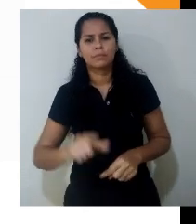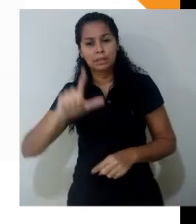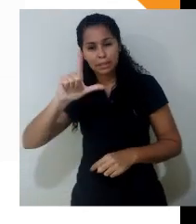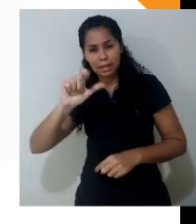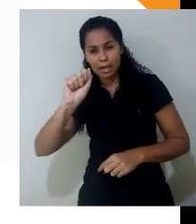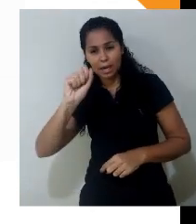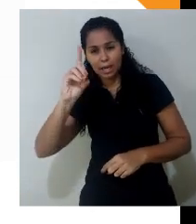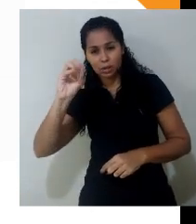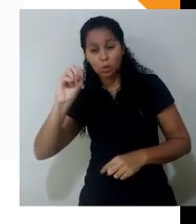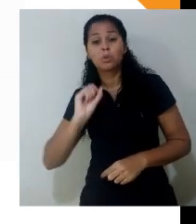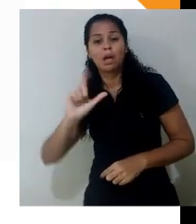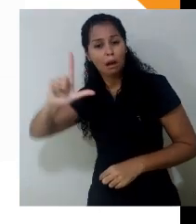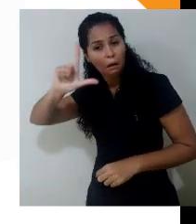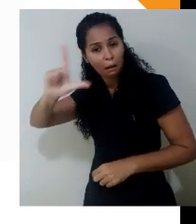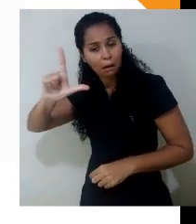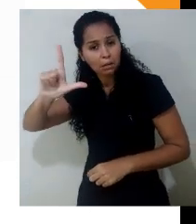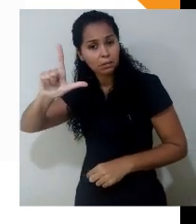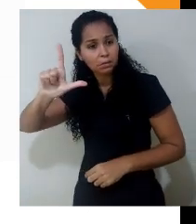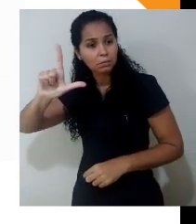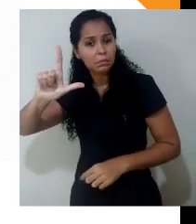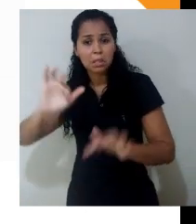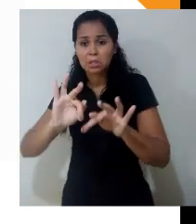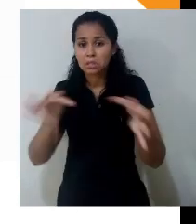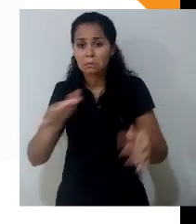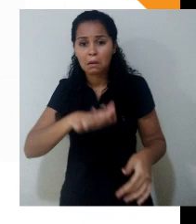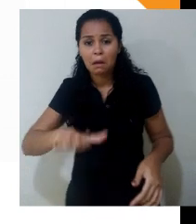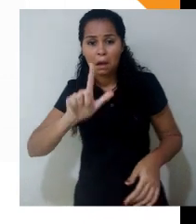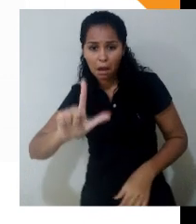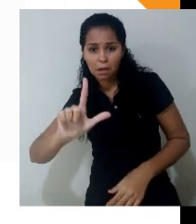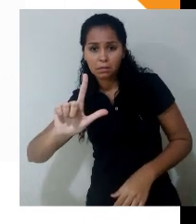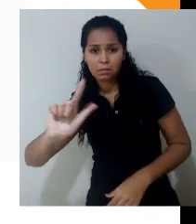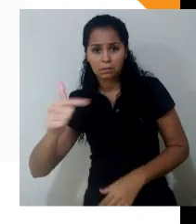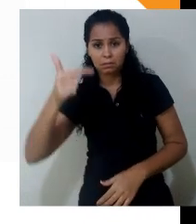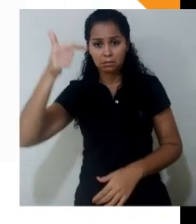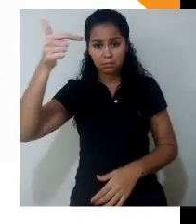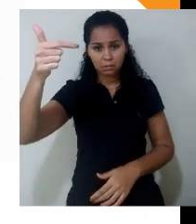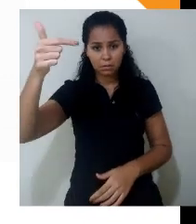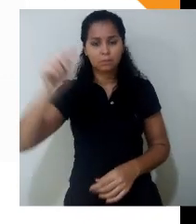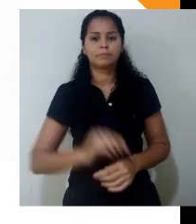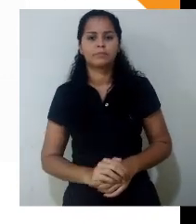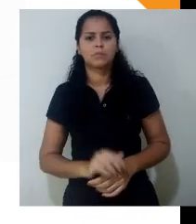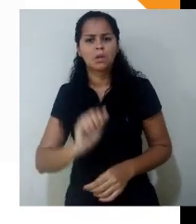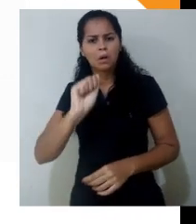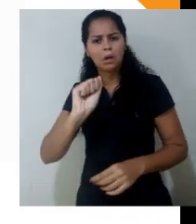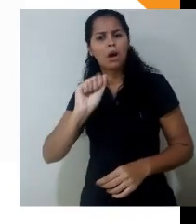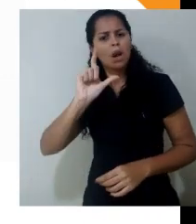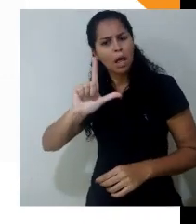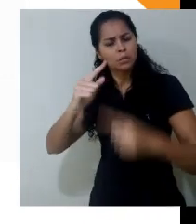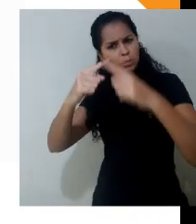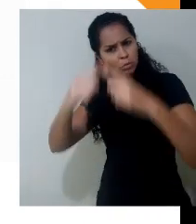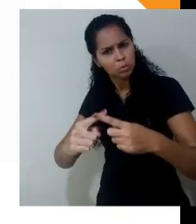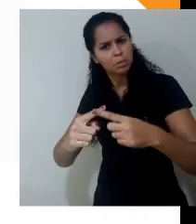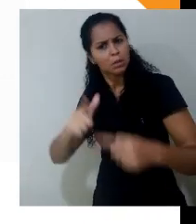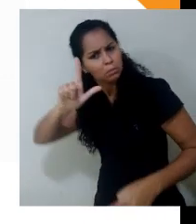L, a área do quadrado é simplesmente L ao quadrado. Eu pego o lado e multiplico por ele mesmo.